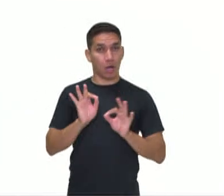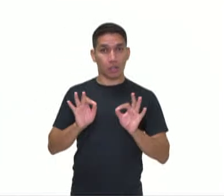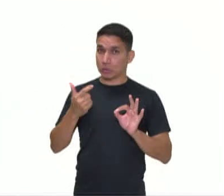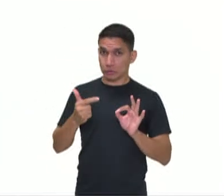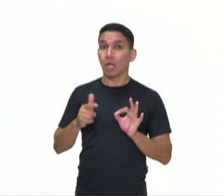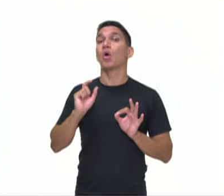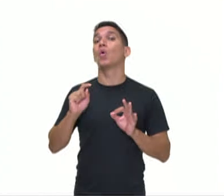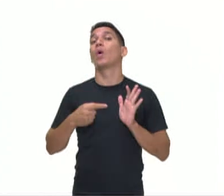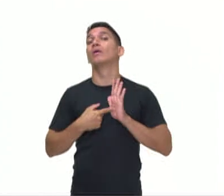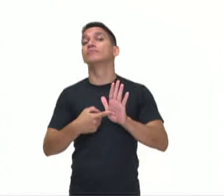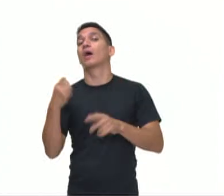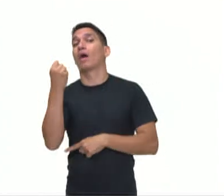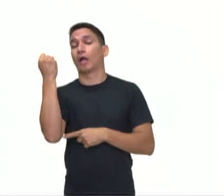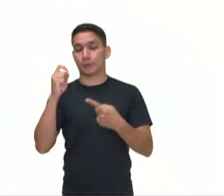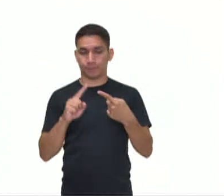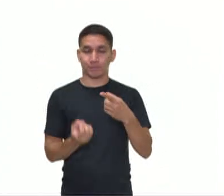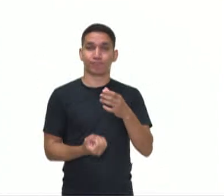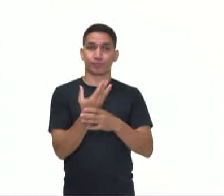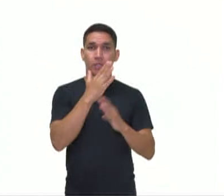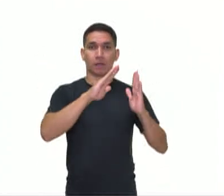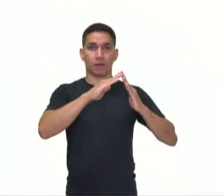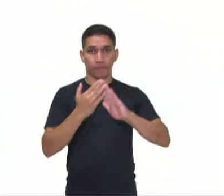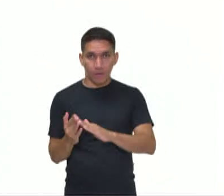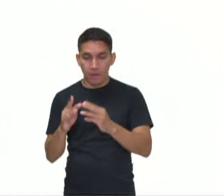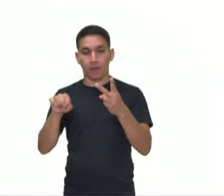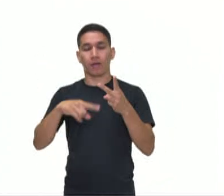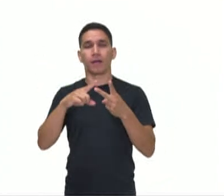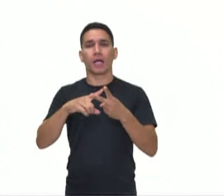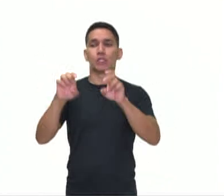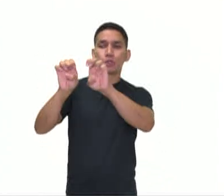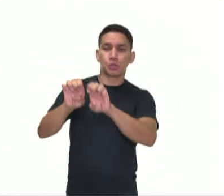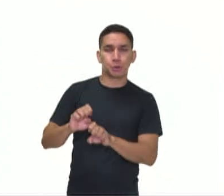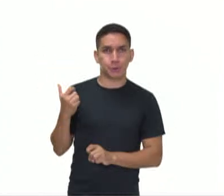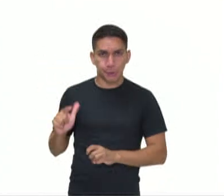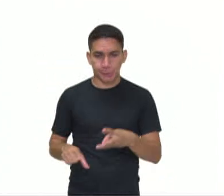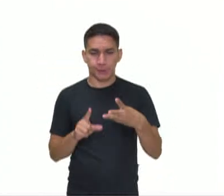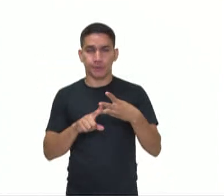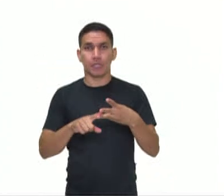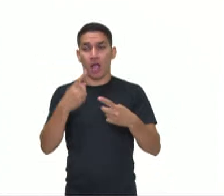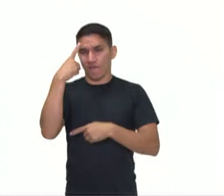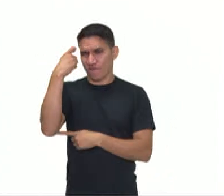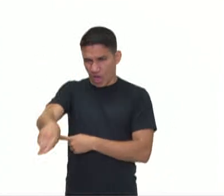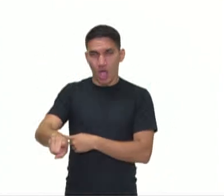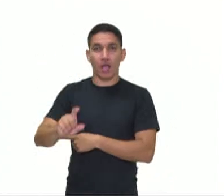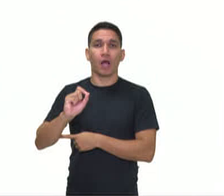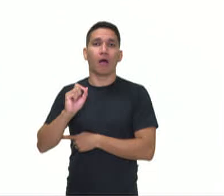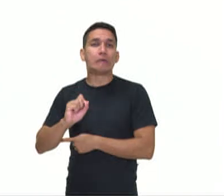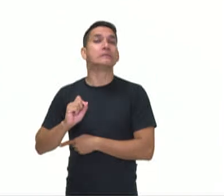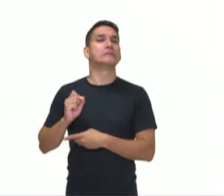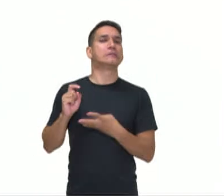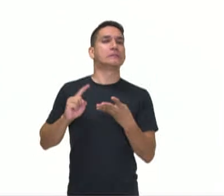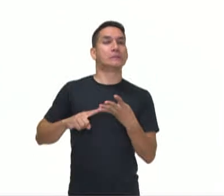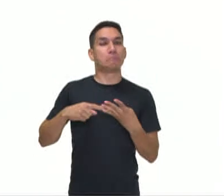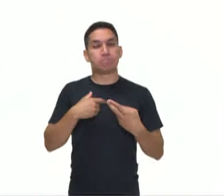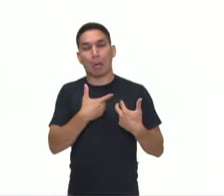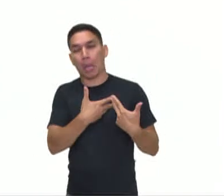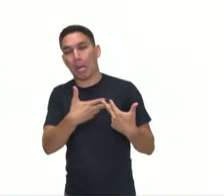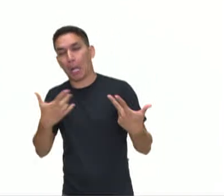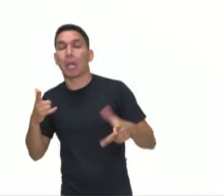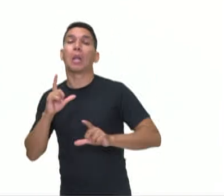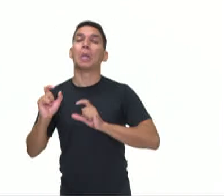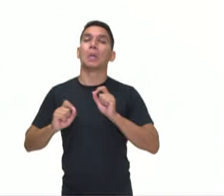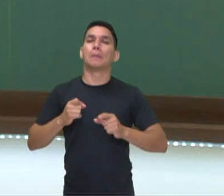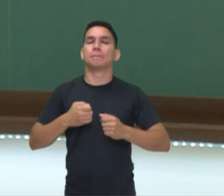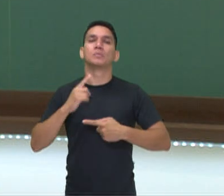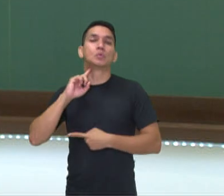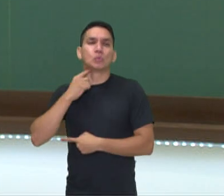como o surgimento de favelas, falta de infraestrutura, aumento na violência e além da poluição de todas as modalidades